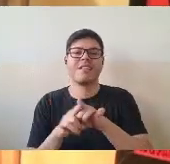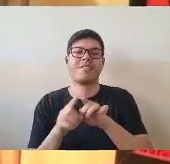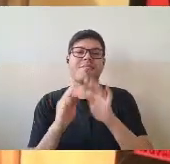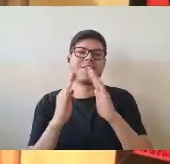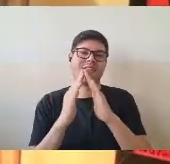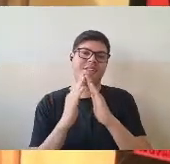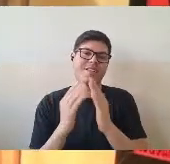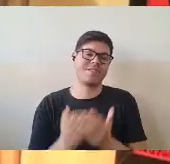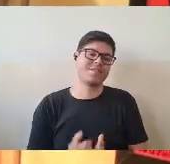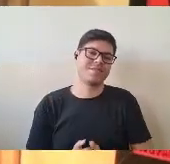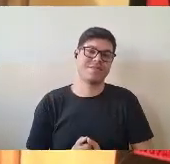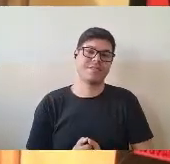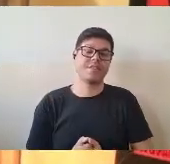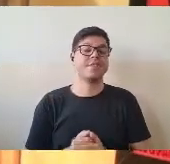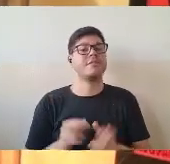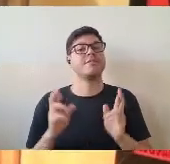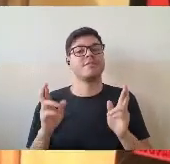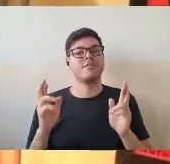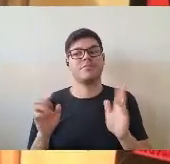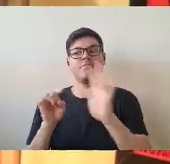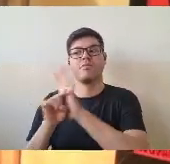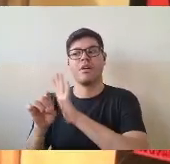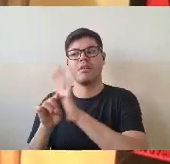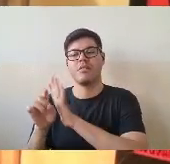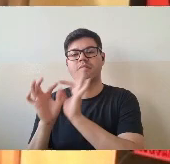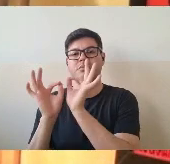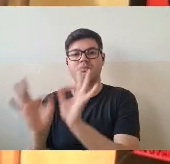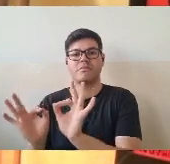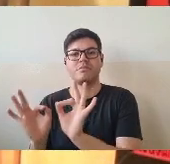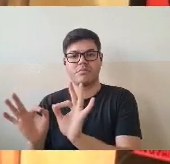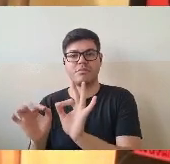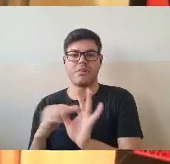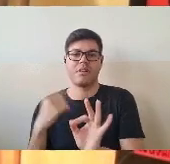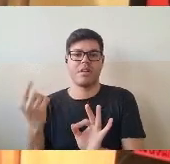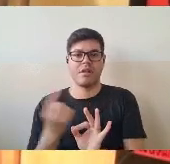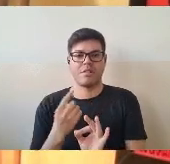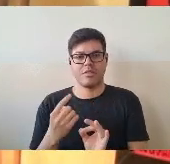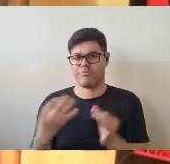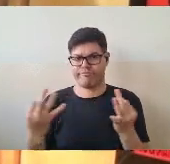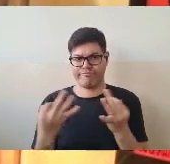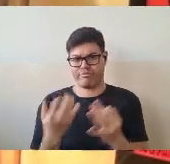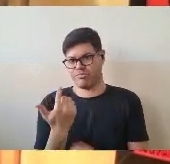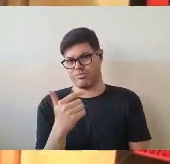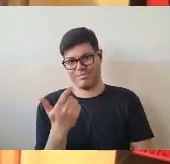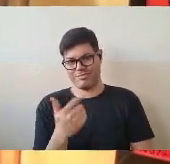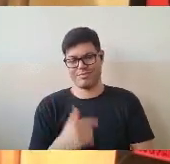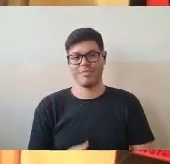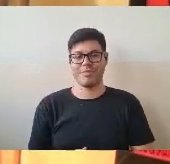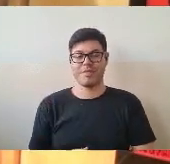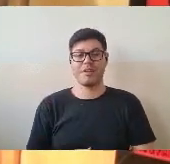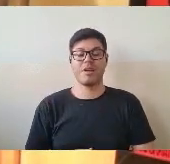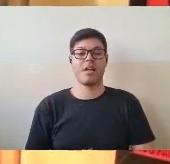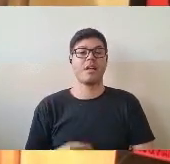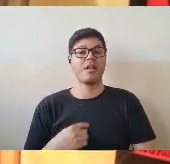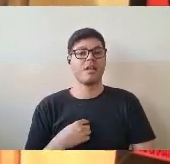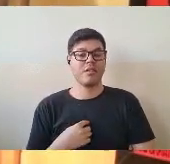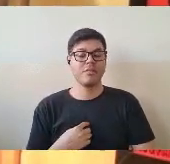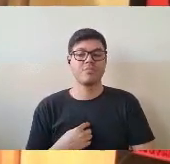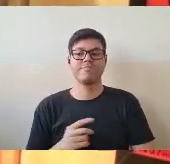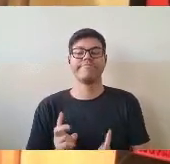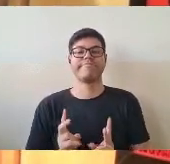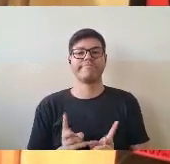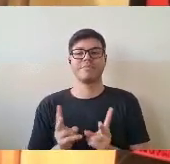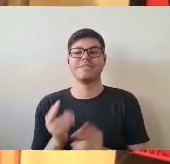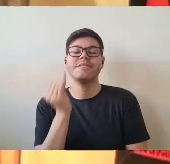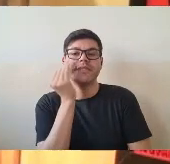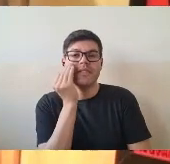Agradeço muito sua presença, sei que é muito ocupado, eu vou ver se a gente marca um outro dia para dar sequência a essa nossa conversa, falar mais de saúde